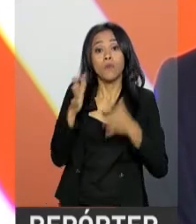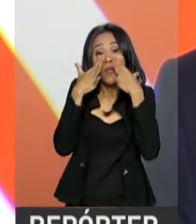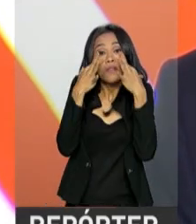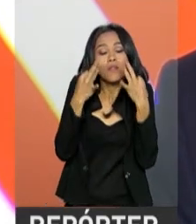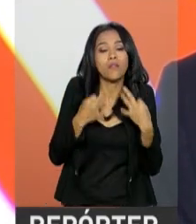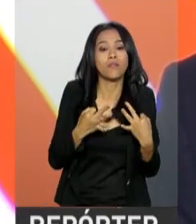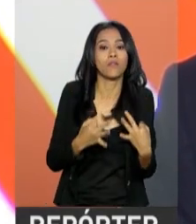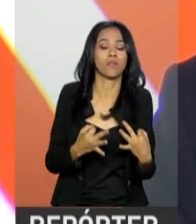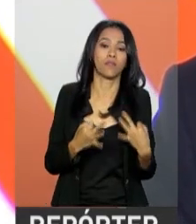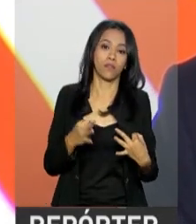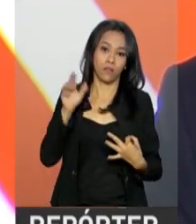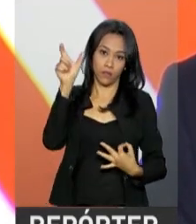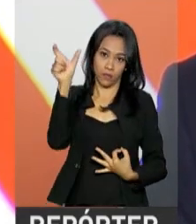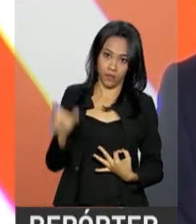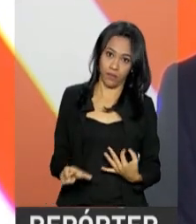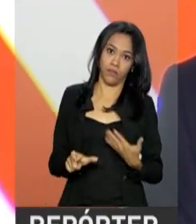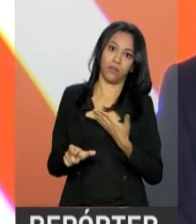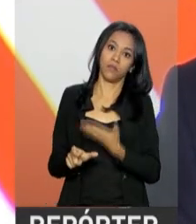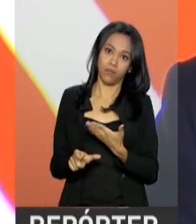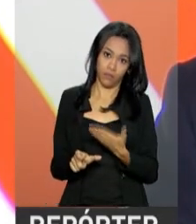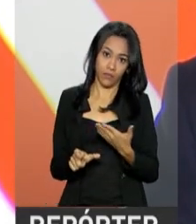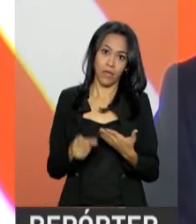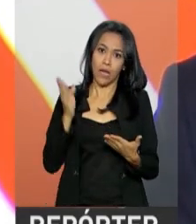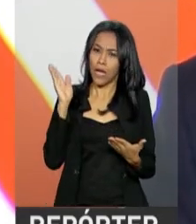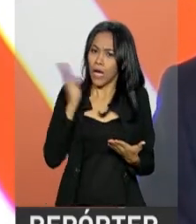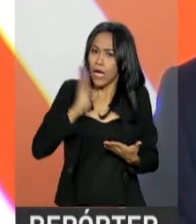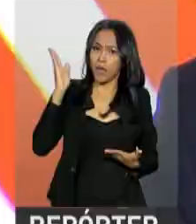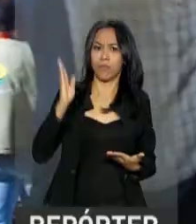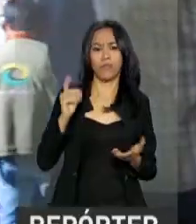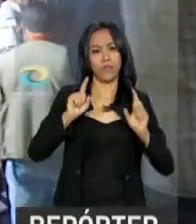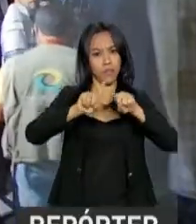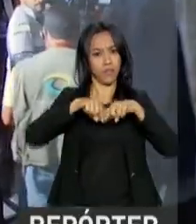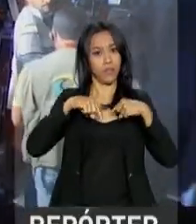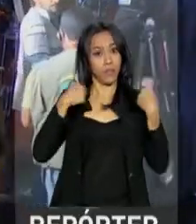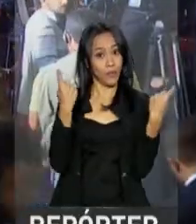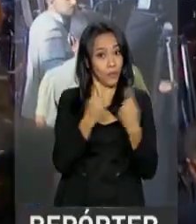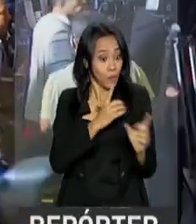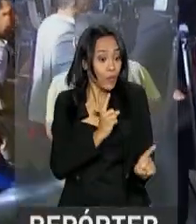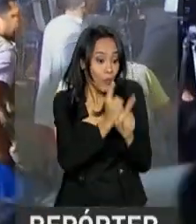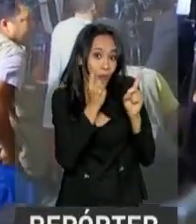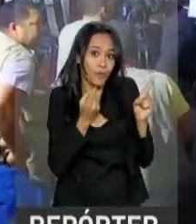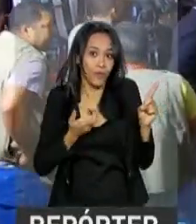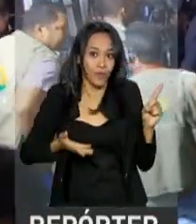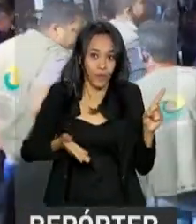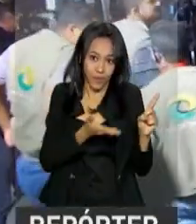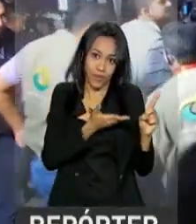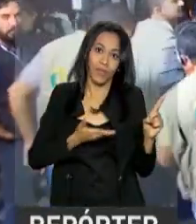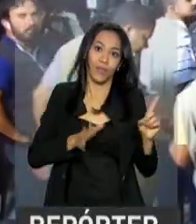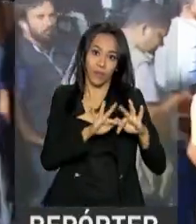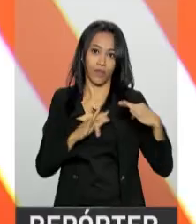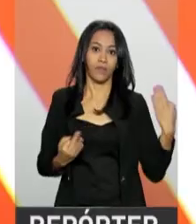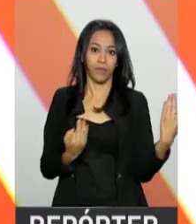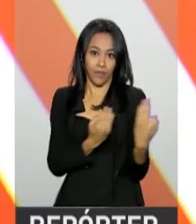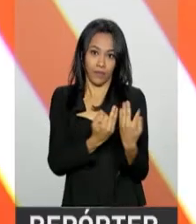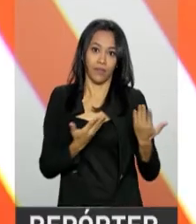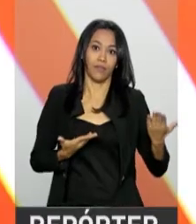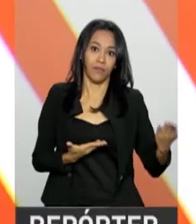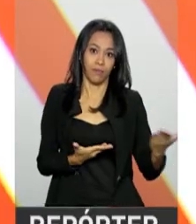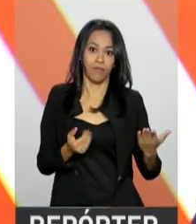para assegurar a rápida reunião das famílias caso